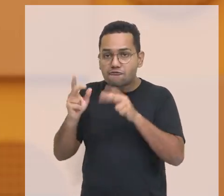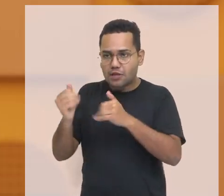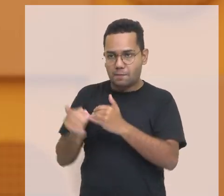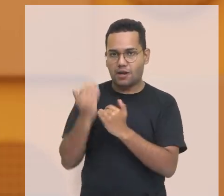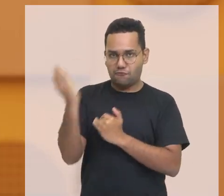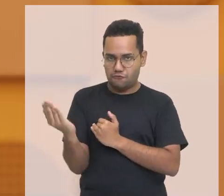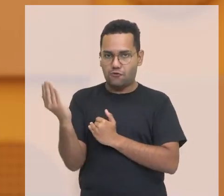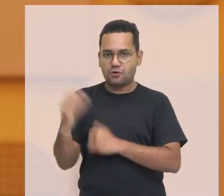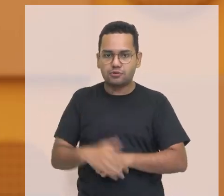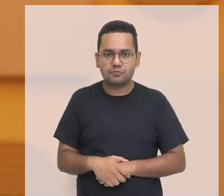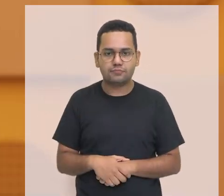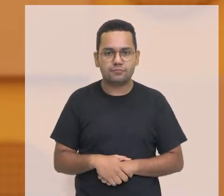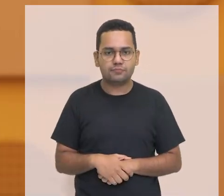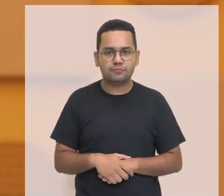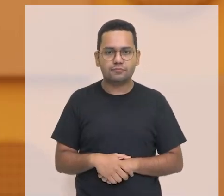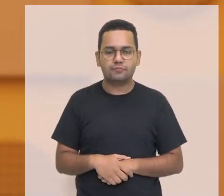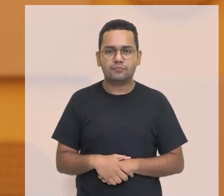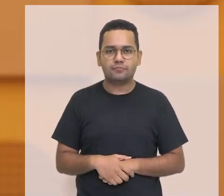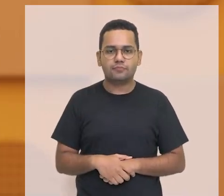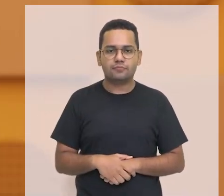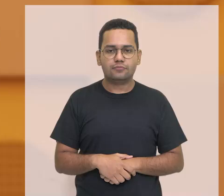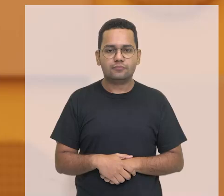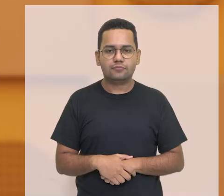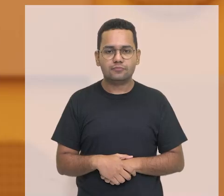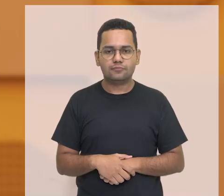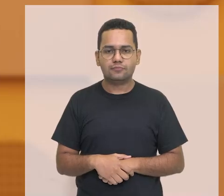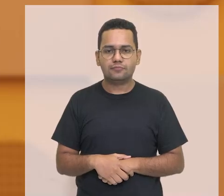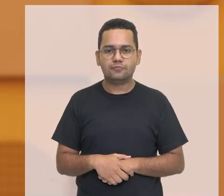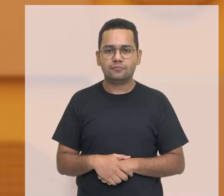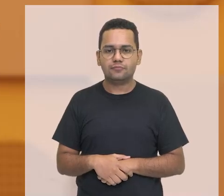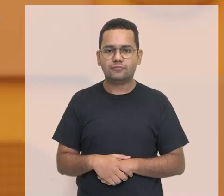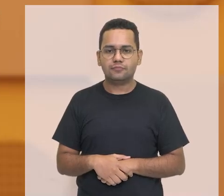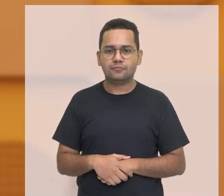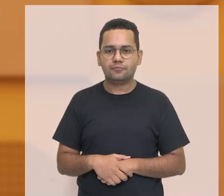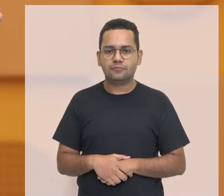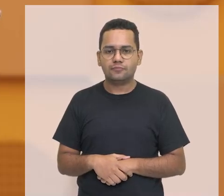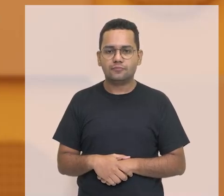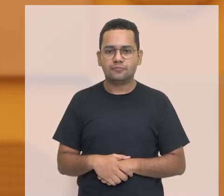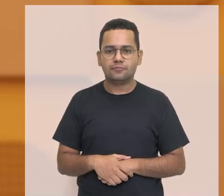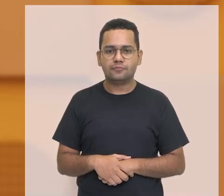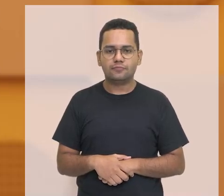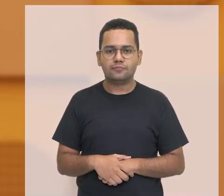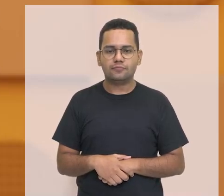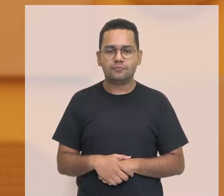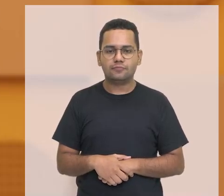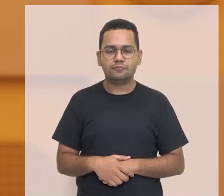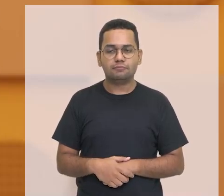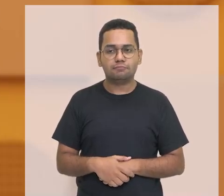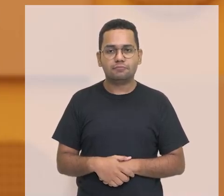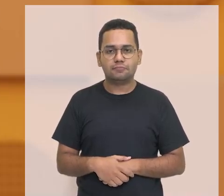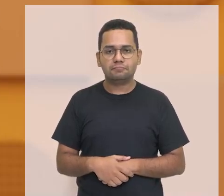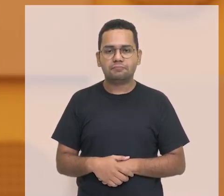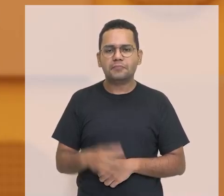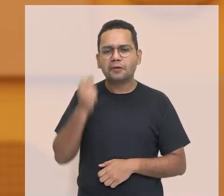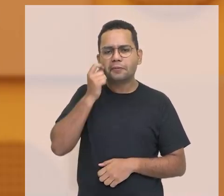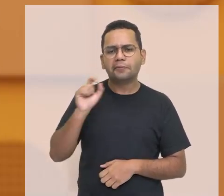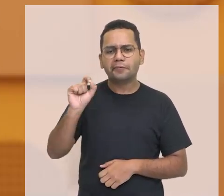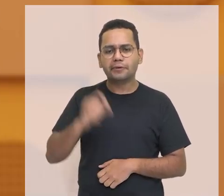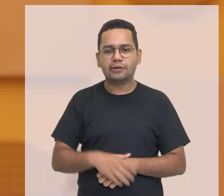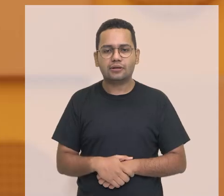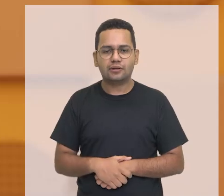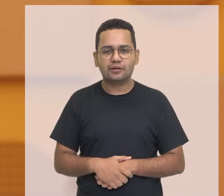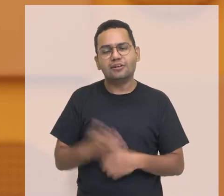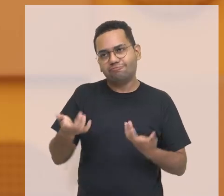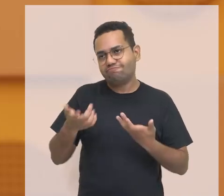de copiar, com cópias que comumente a gente costuma chamar de forma até pejorativa, de produtos